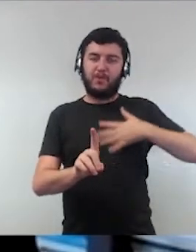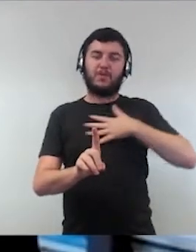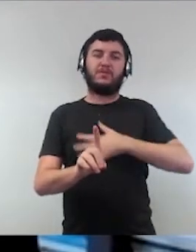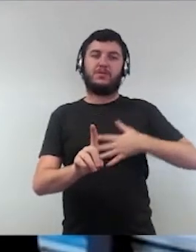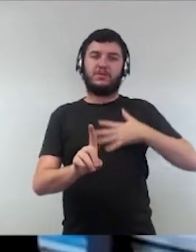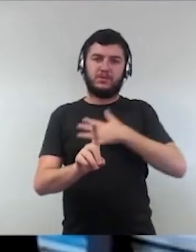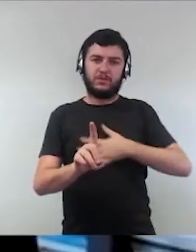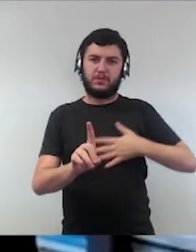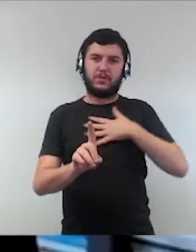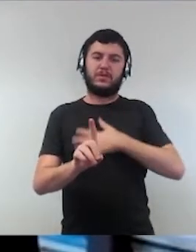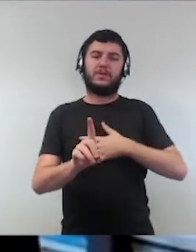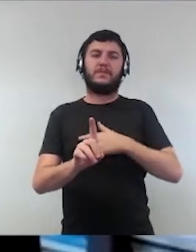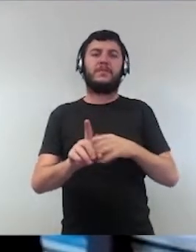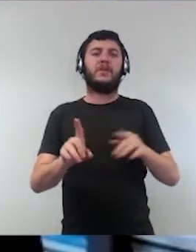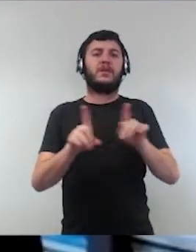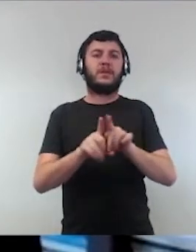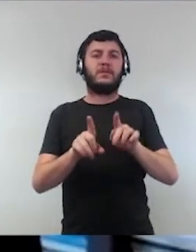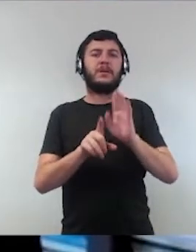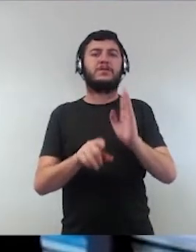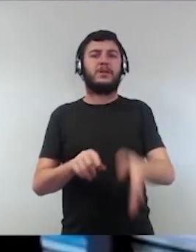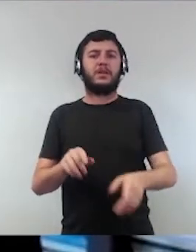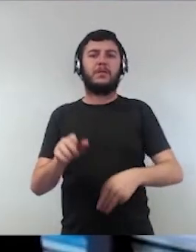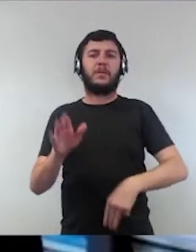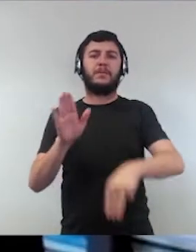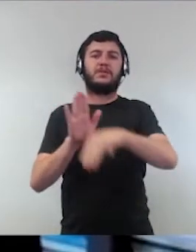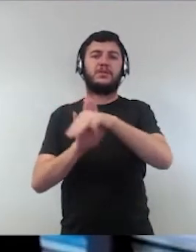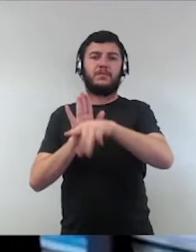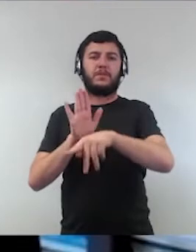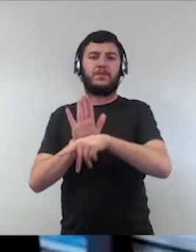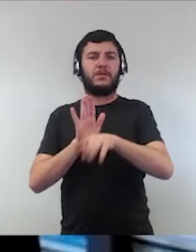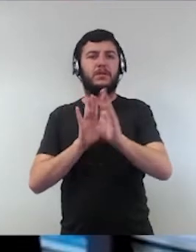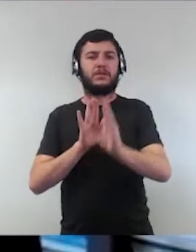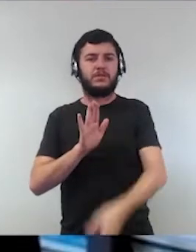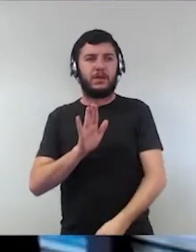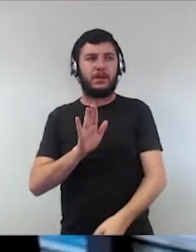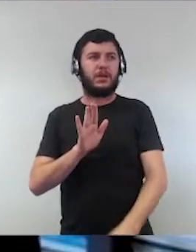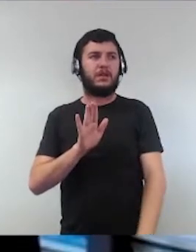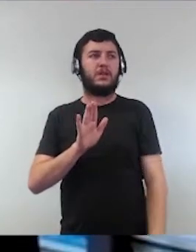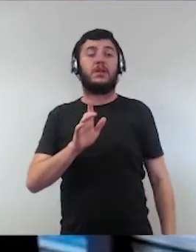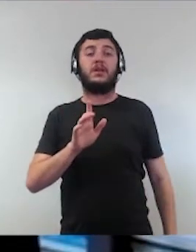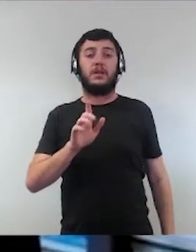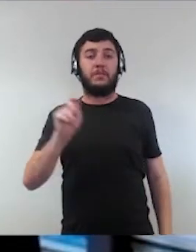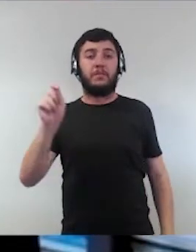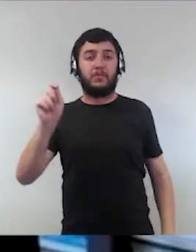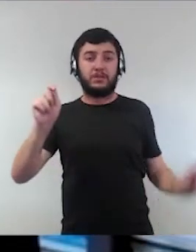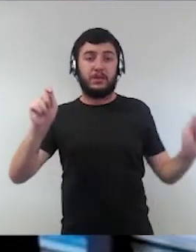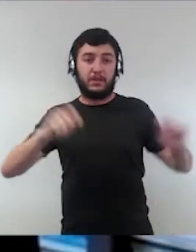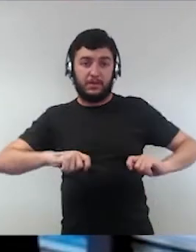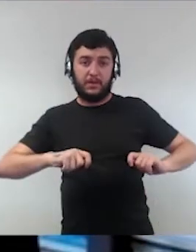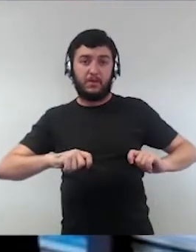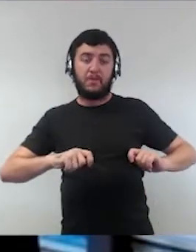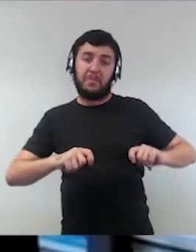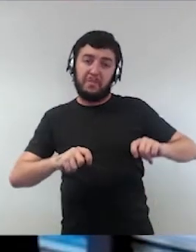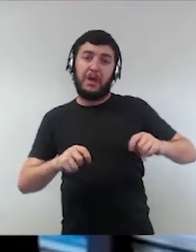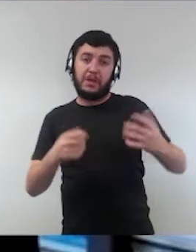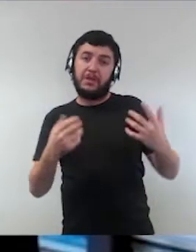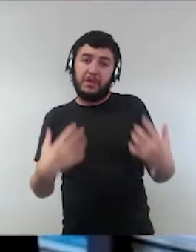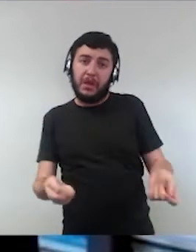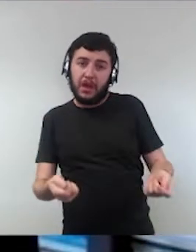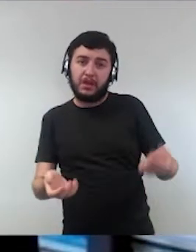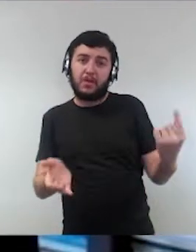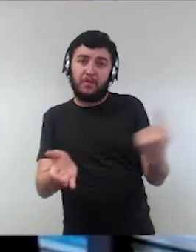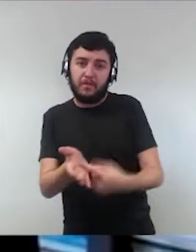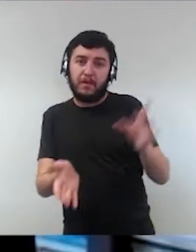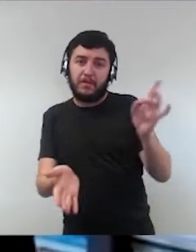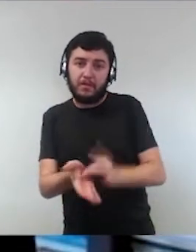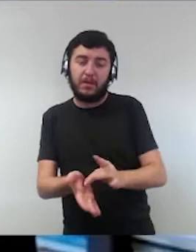Há uma medida provisória que pode ou não ser confirmada e que, nesse caso,